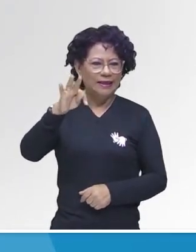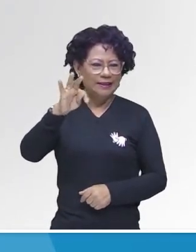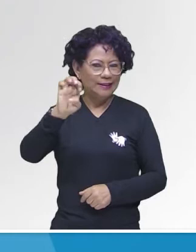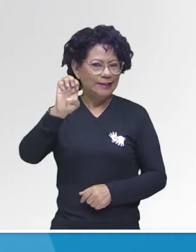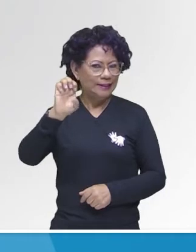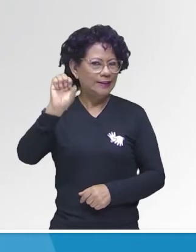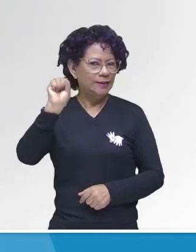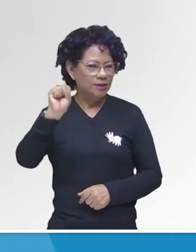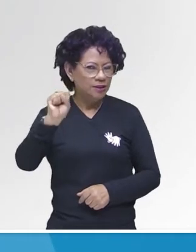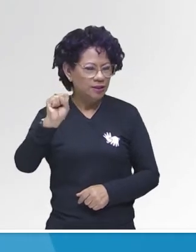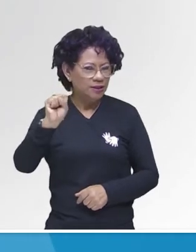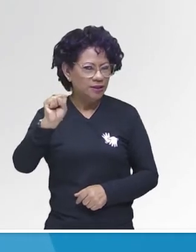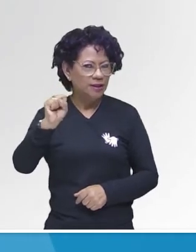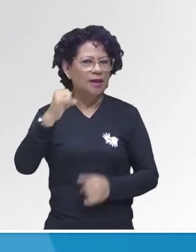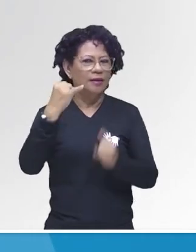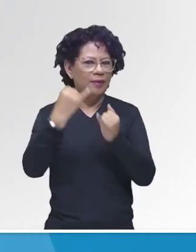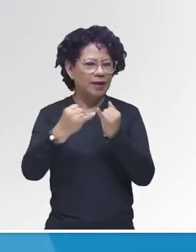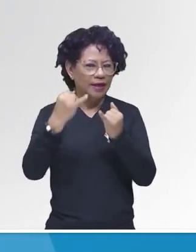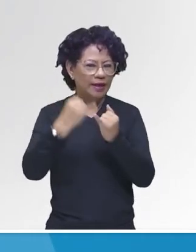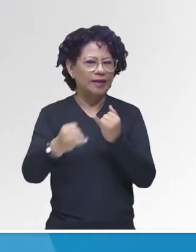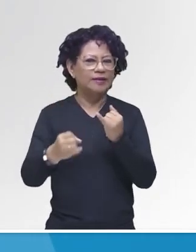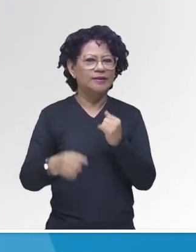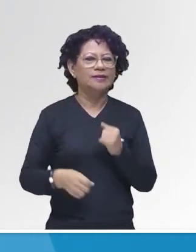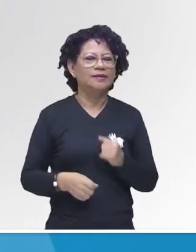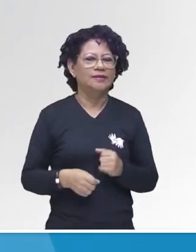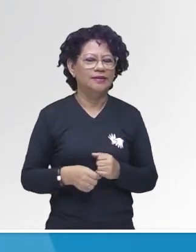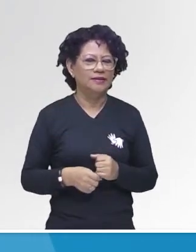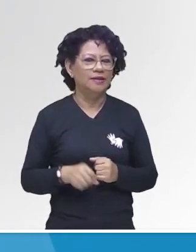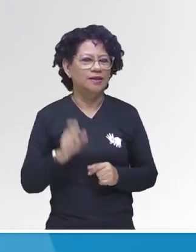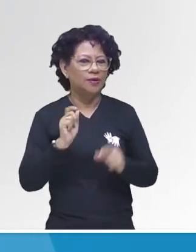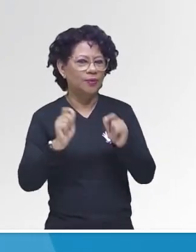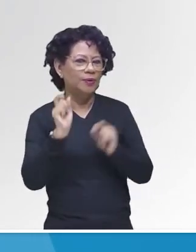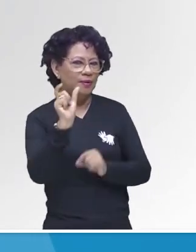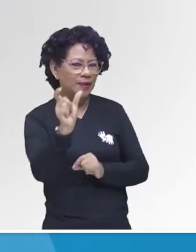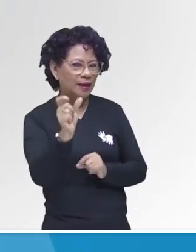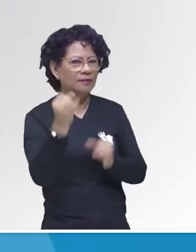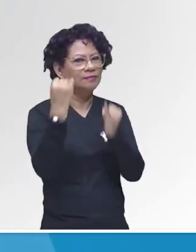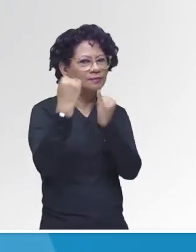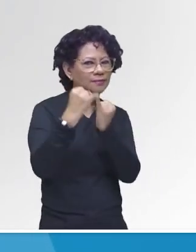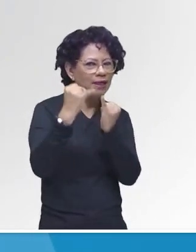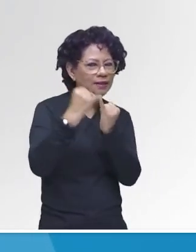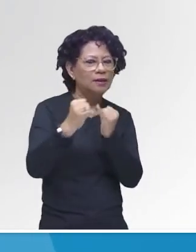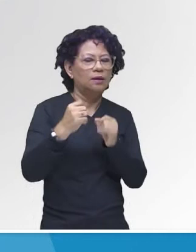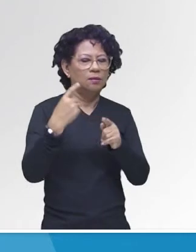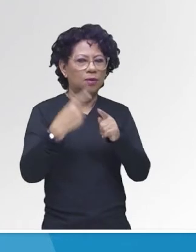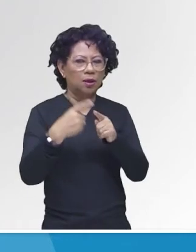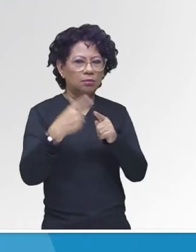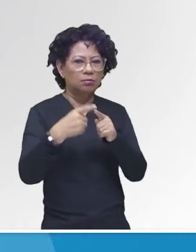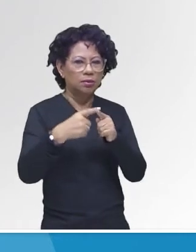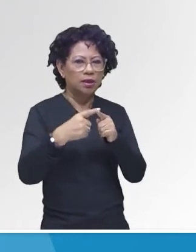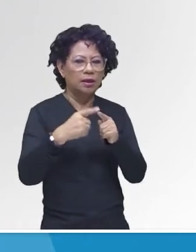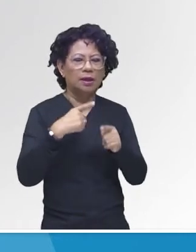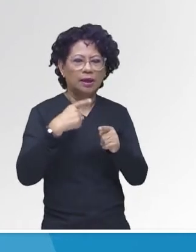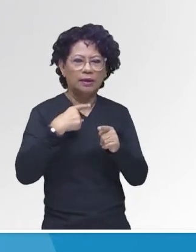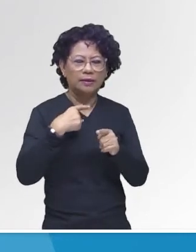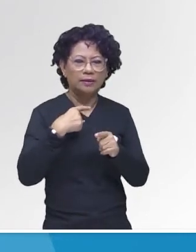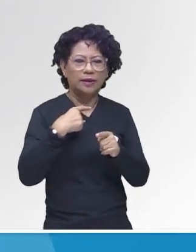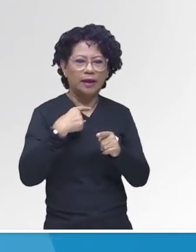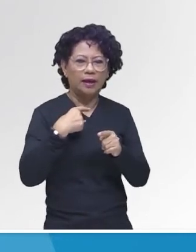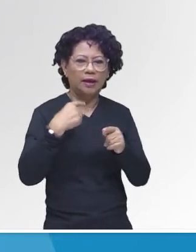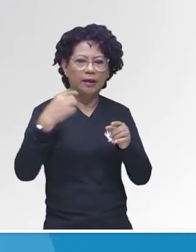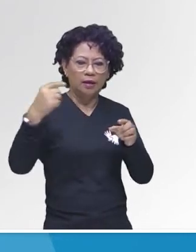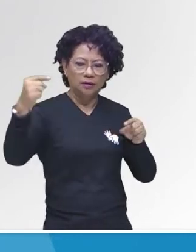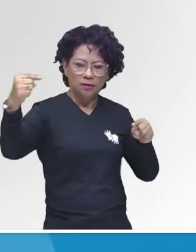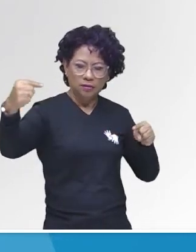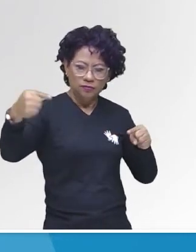Coincidência. Exatamente isso, tá? Quando duas retas possuem dois pontos distintos em comum. É que nem